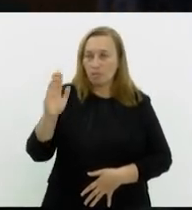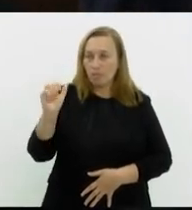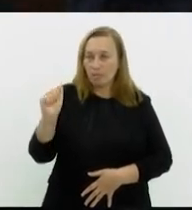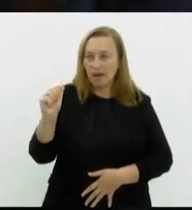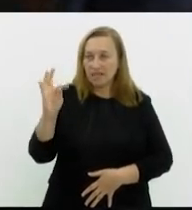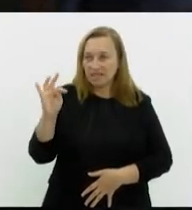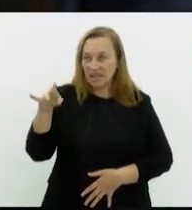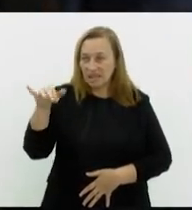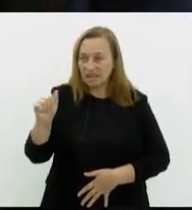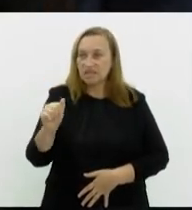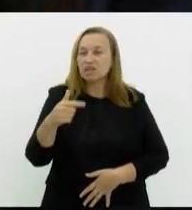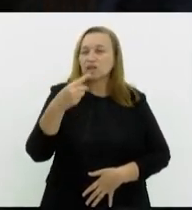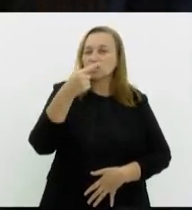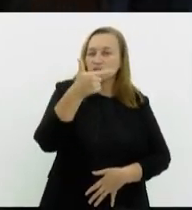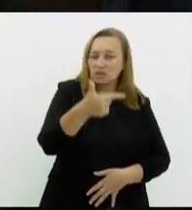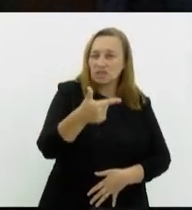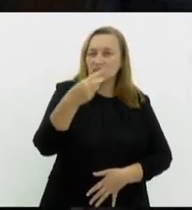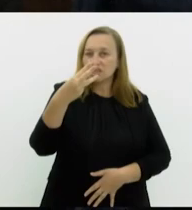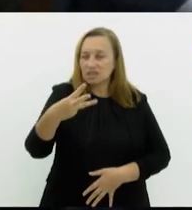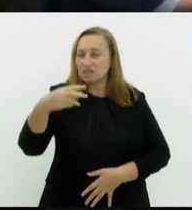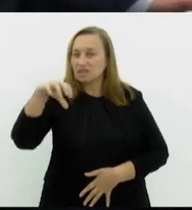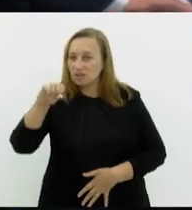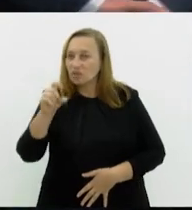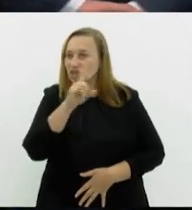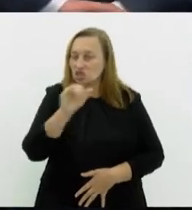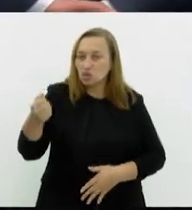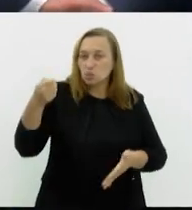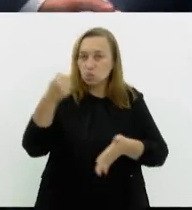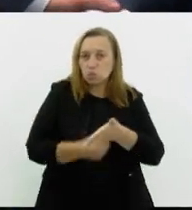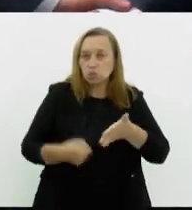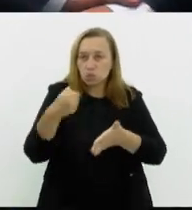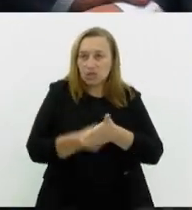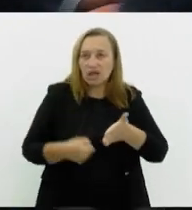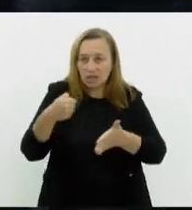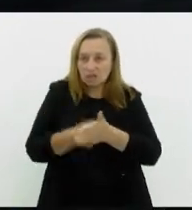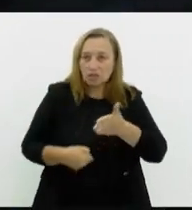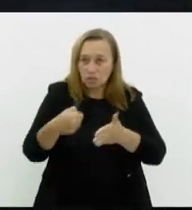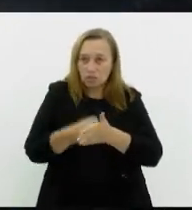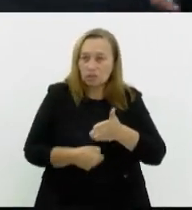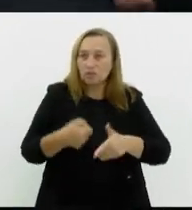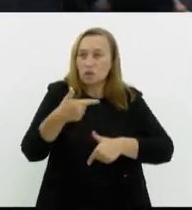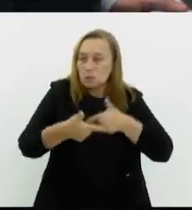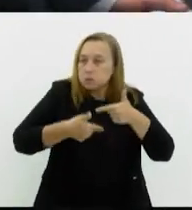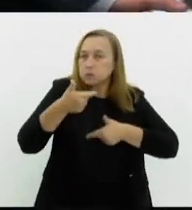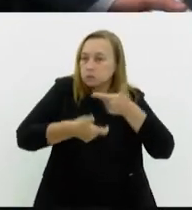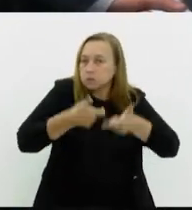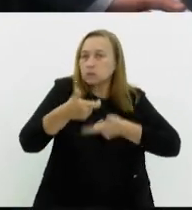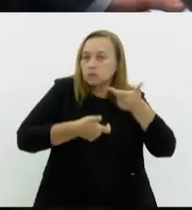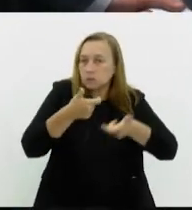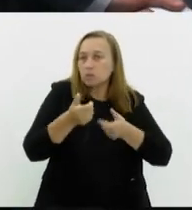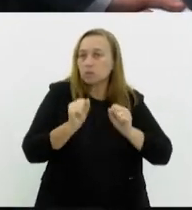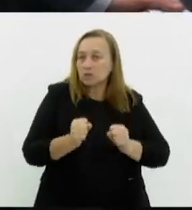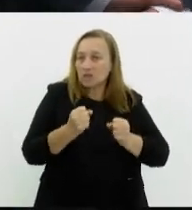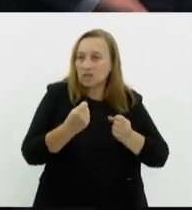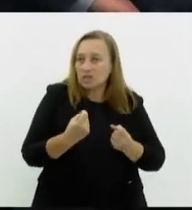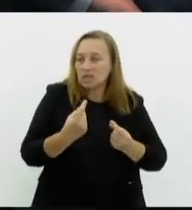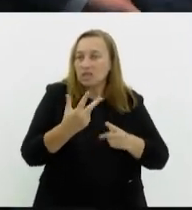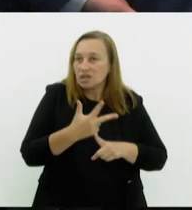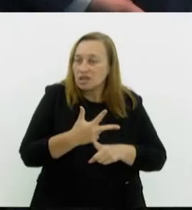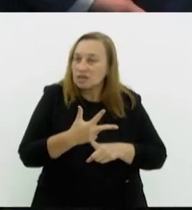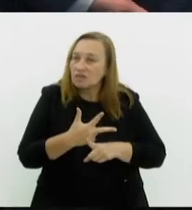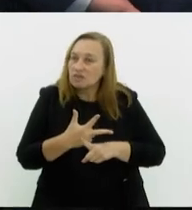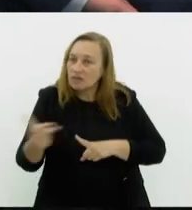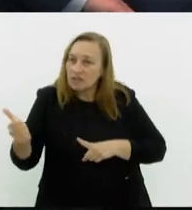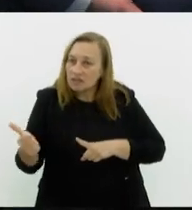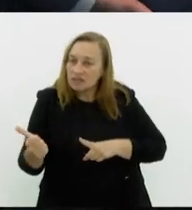durante 239 dias lutaram para que pudéssemos derrotar, volto a dizer,